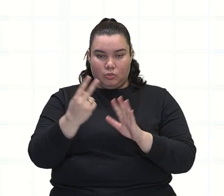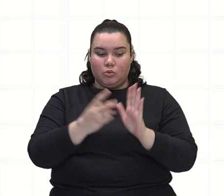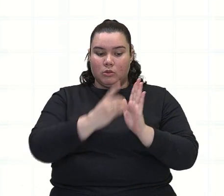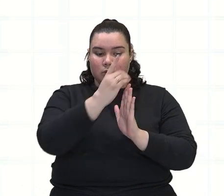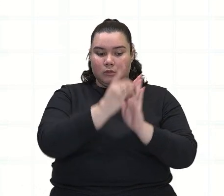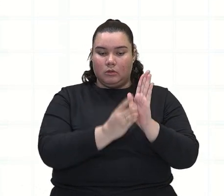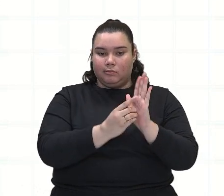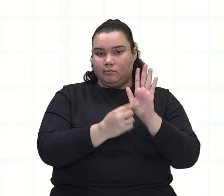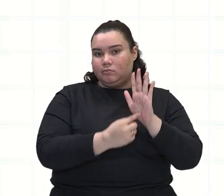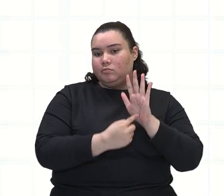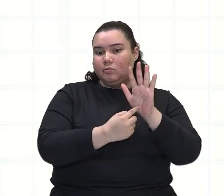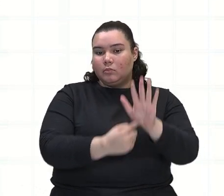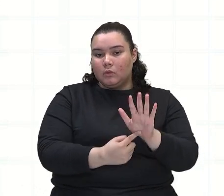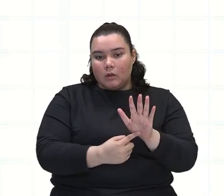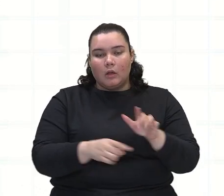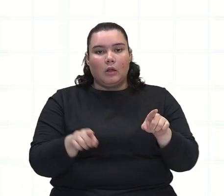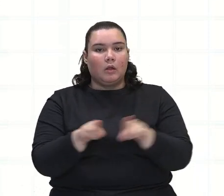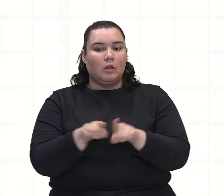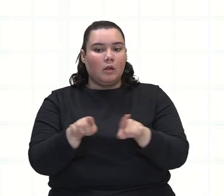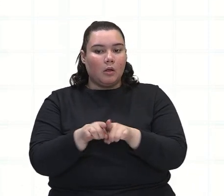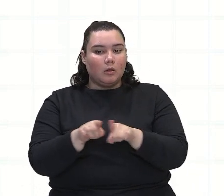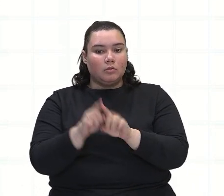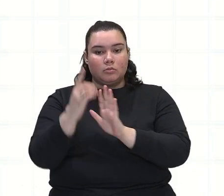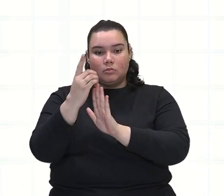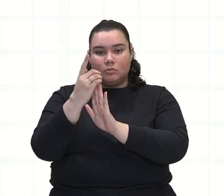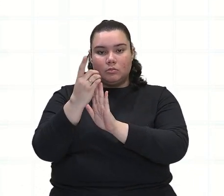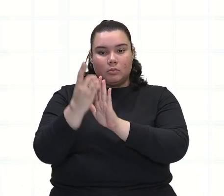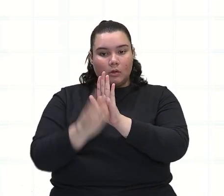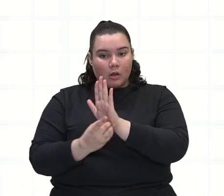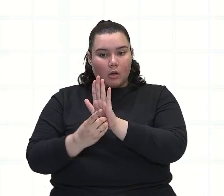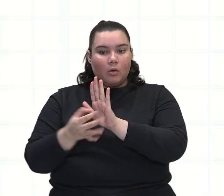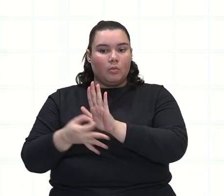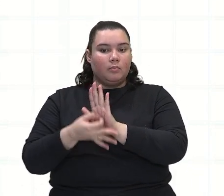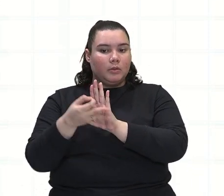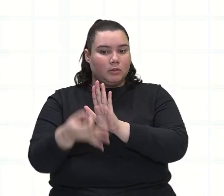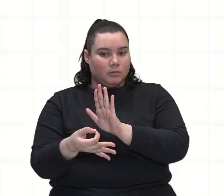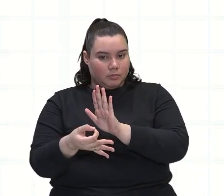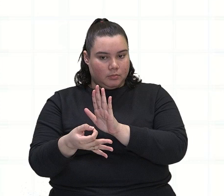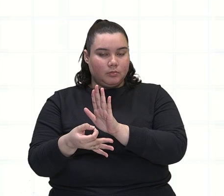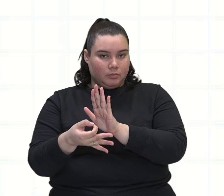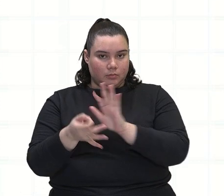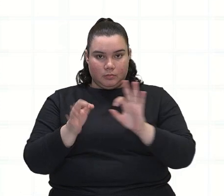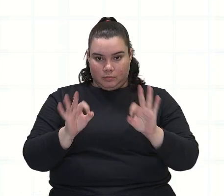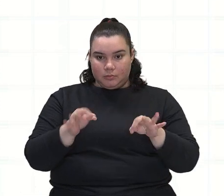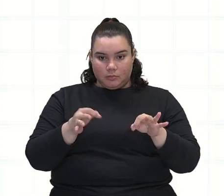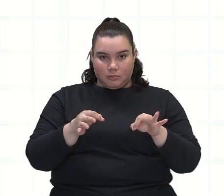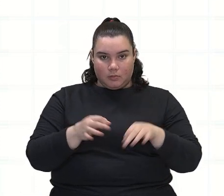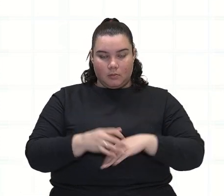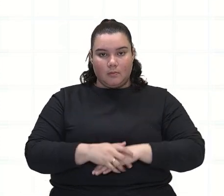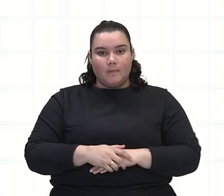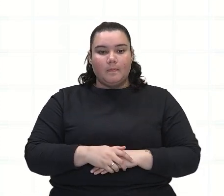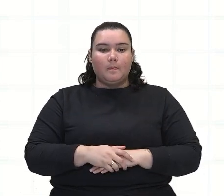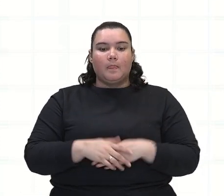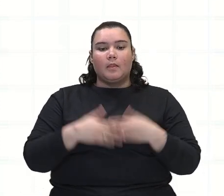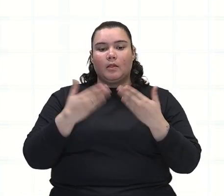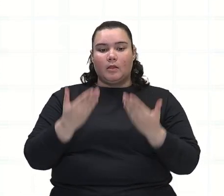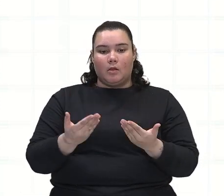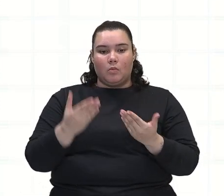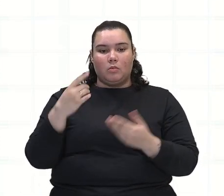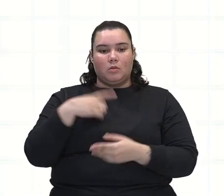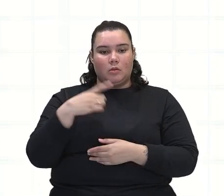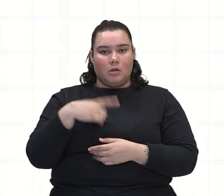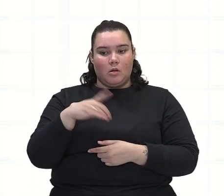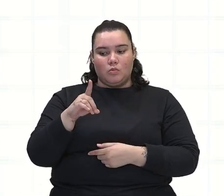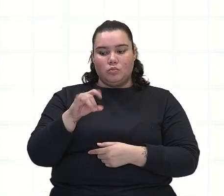dissertativo expositivo e apenas dissertativo argumentativo, certo? Então,